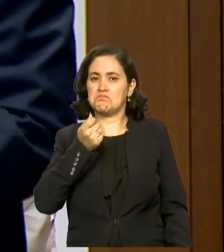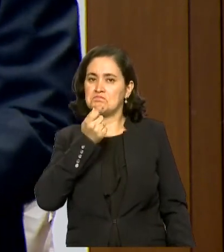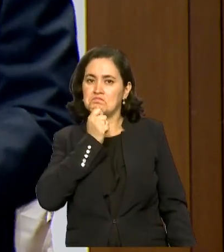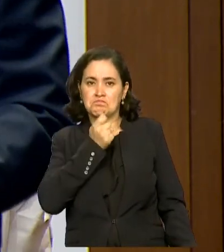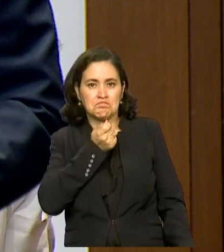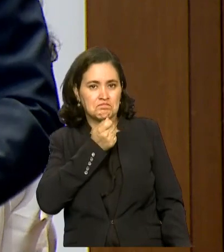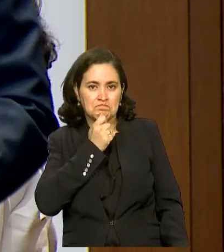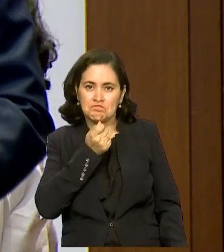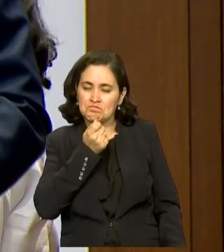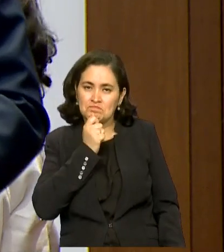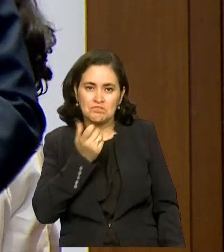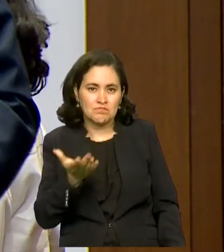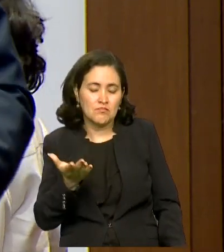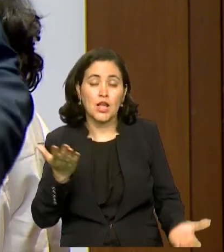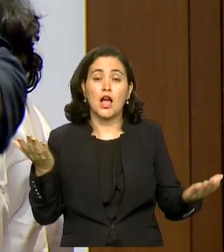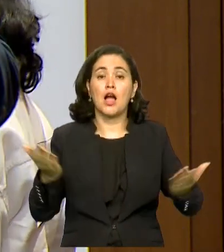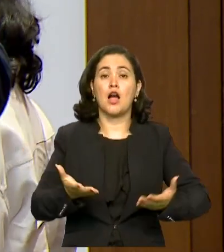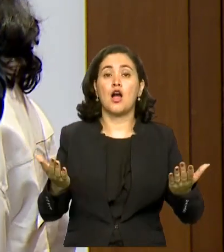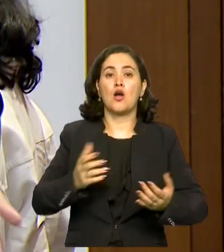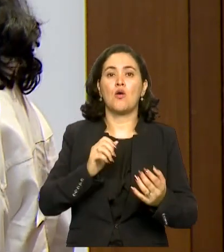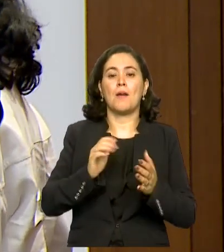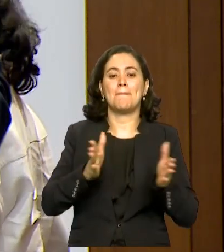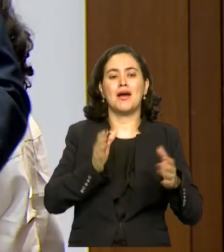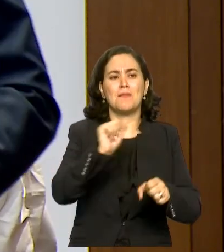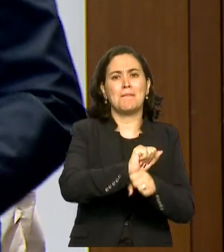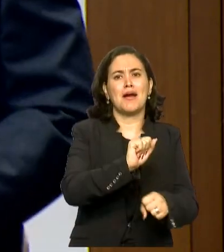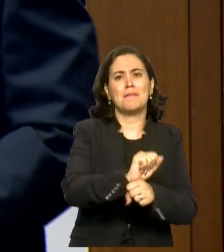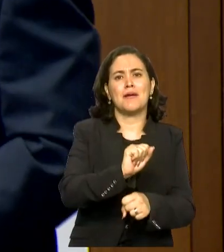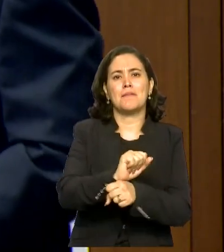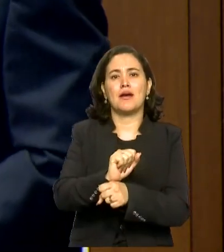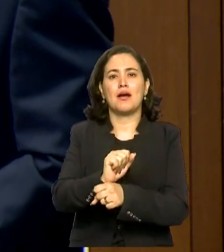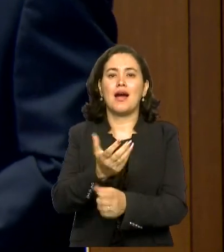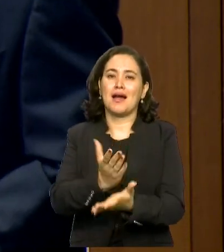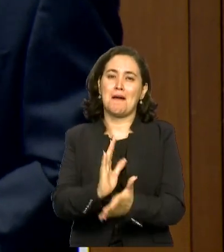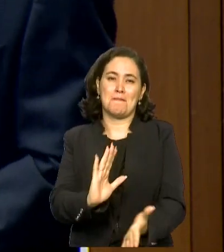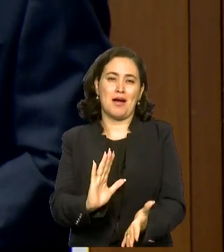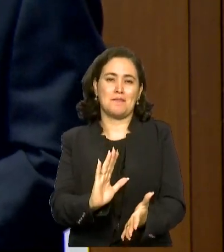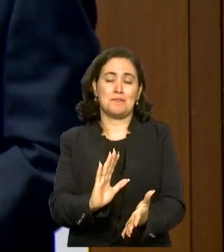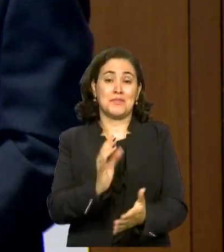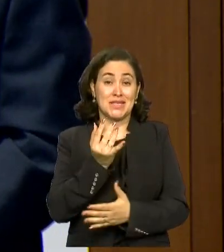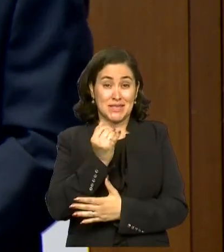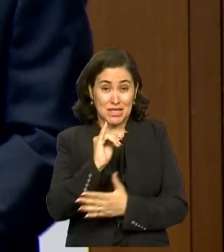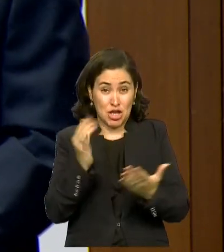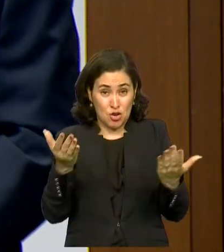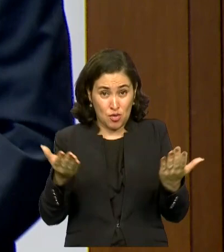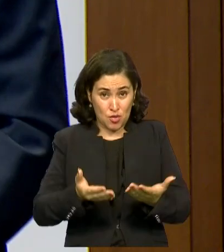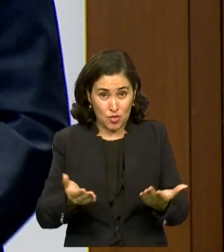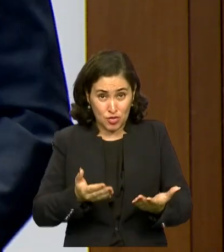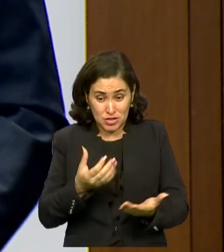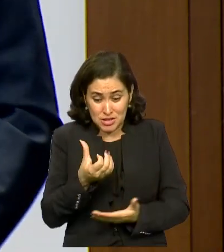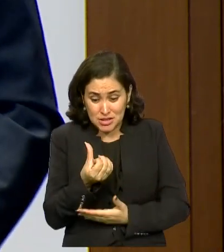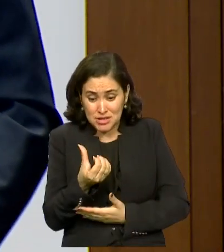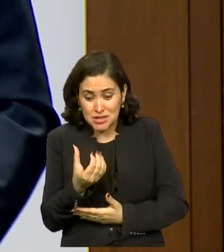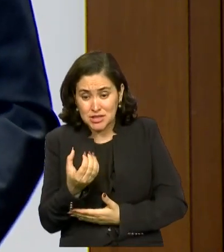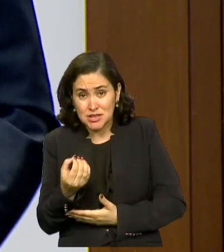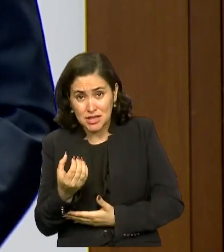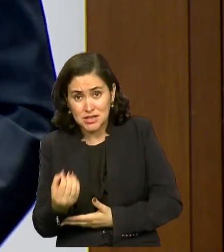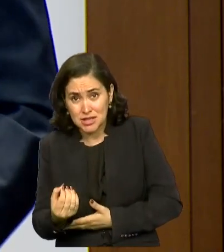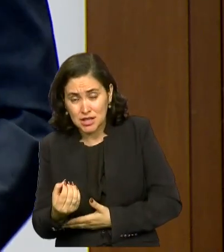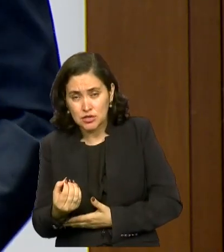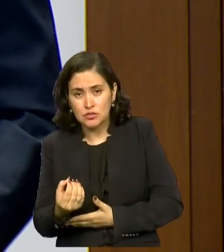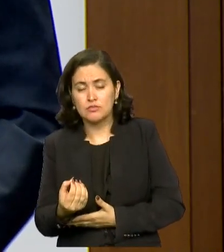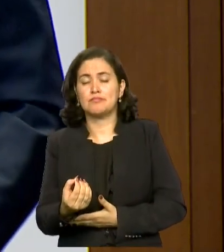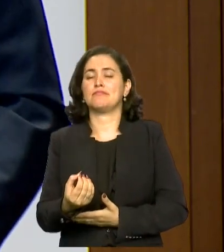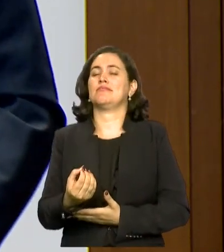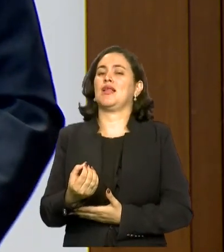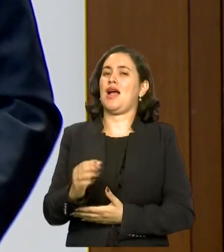a essa espera. Porque se forem 600 hoje, com certeza, até o final do ano, nós teremos convocação